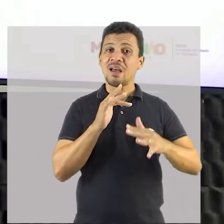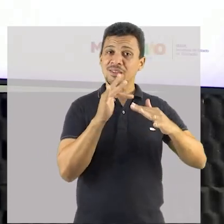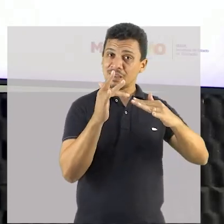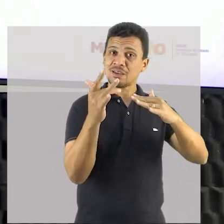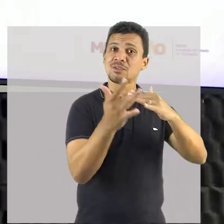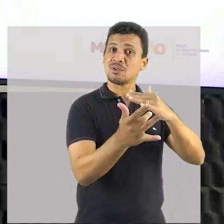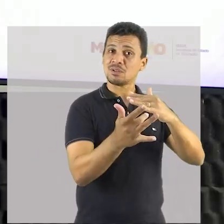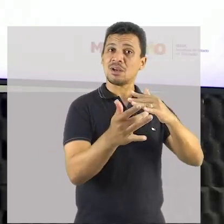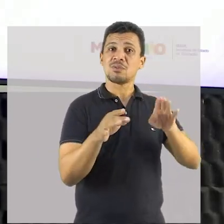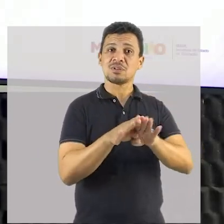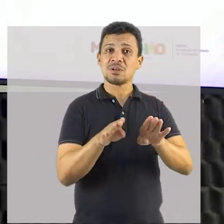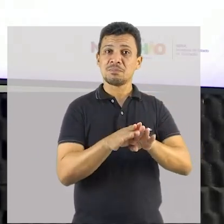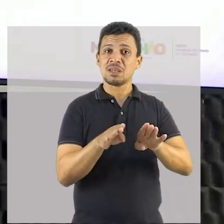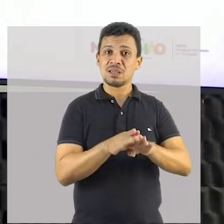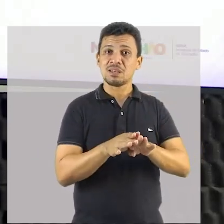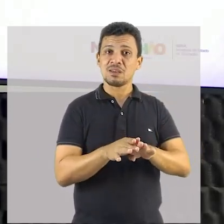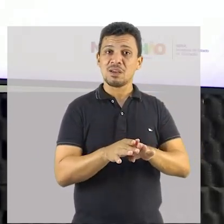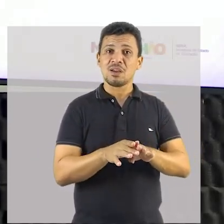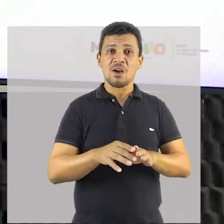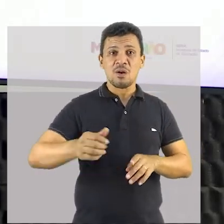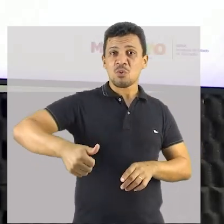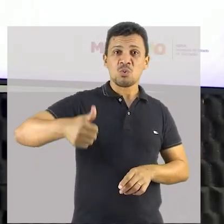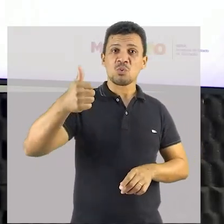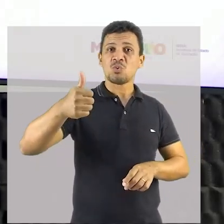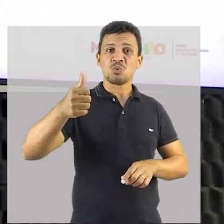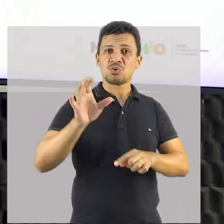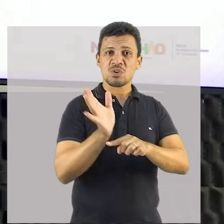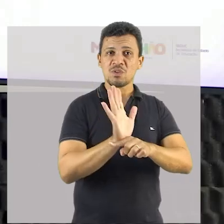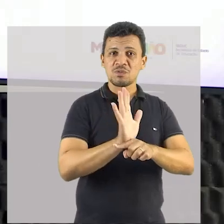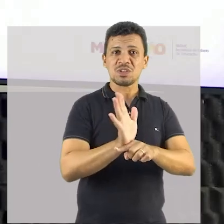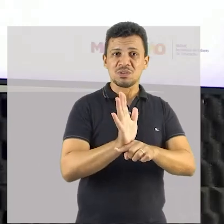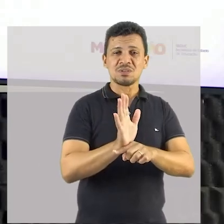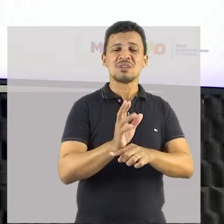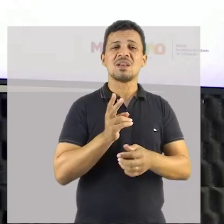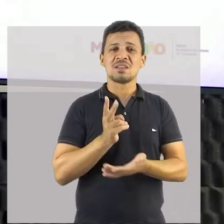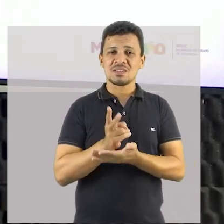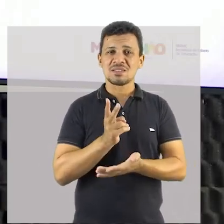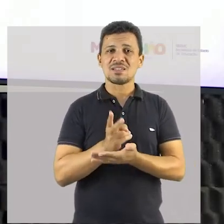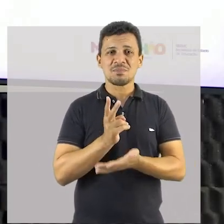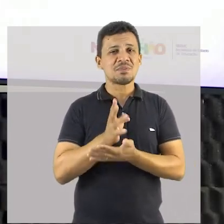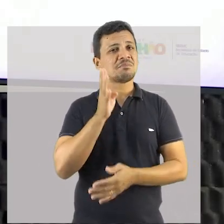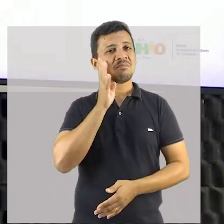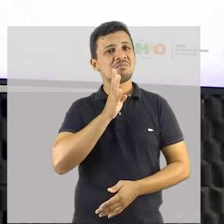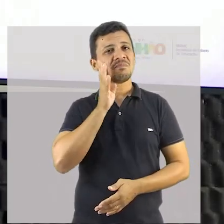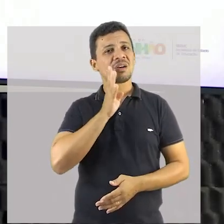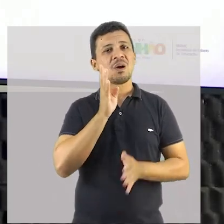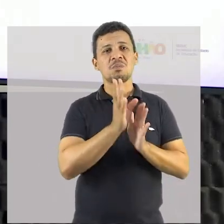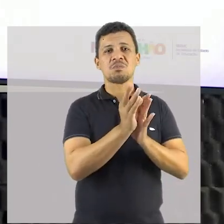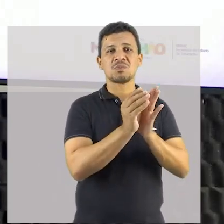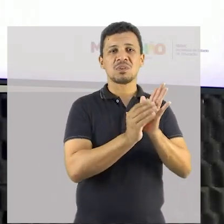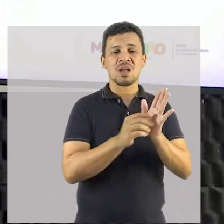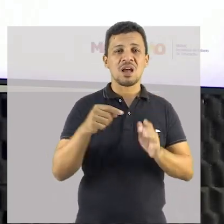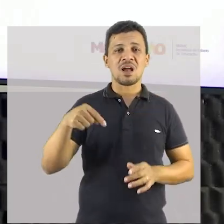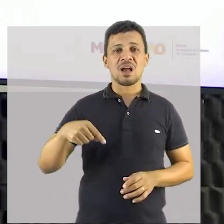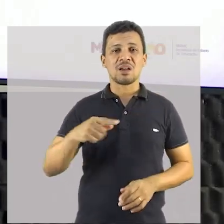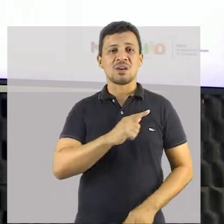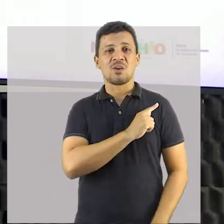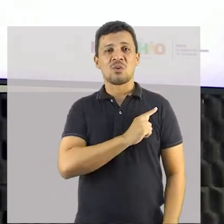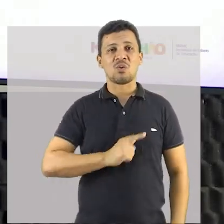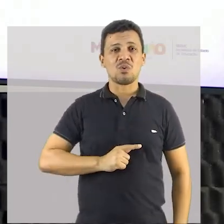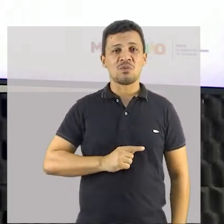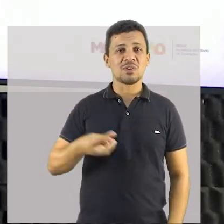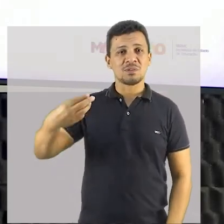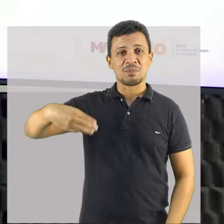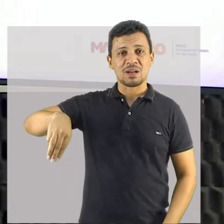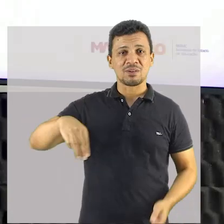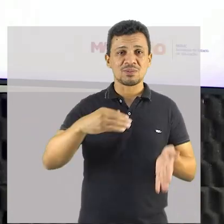social também, tá? E curte nossos vídeos, sempre tem muita coisa bacana para vocês. Isso aqui é um oferecimento do Governo do Estado do Maranhão e a